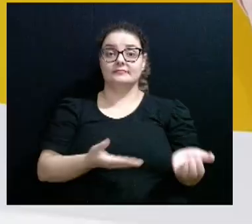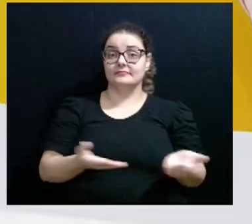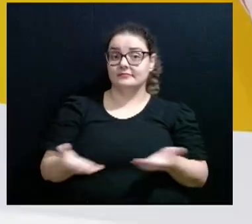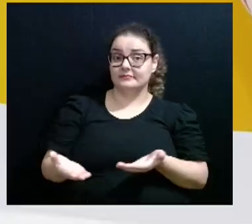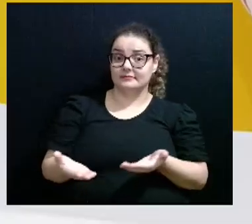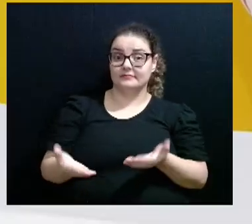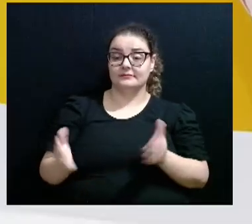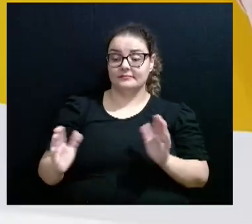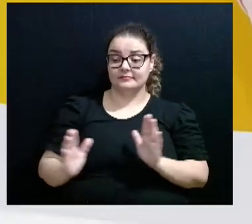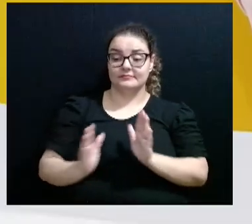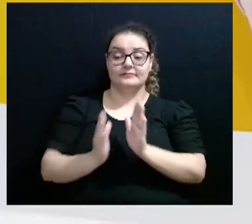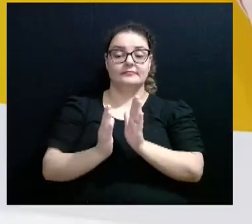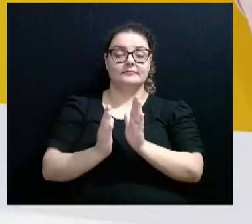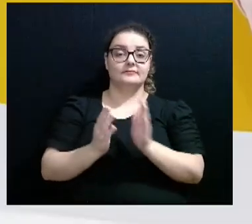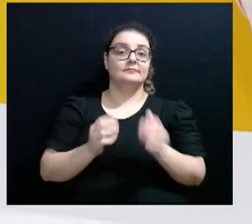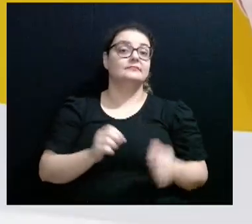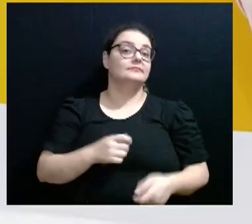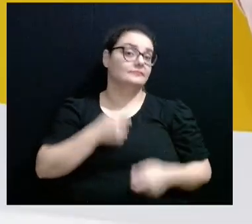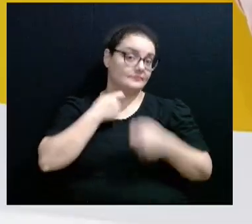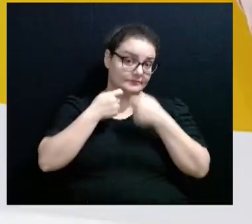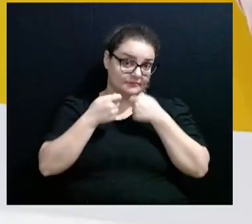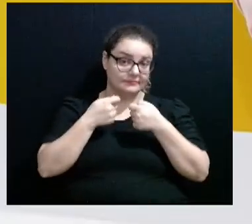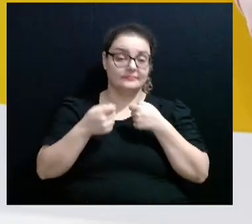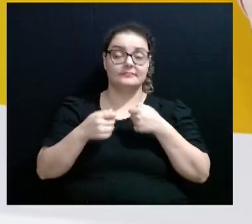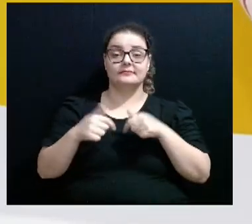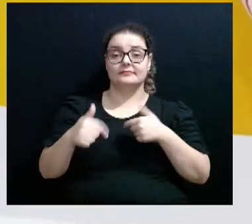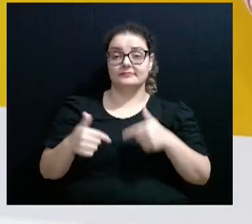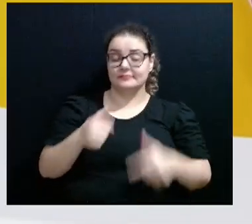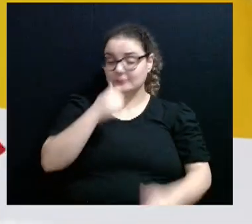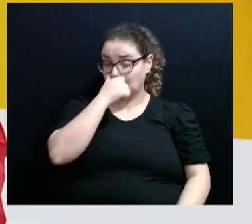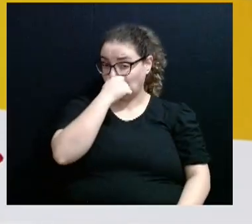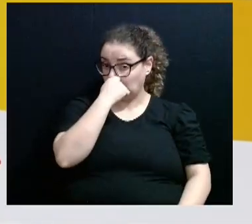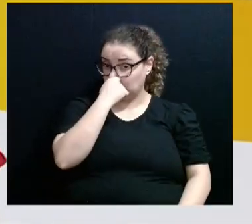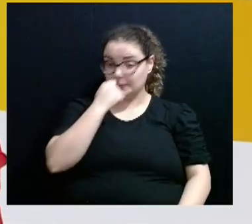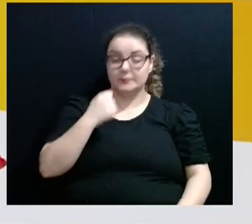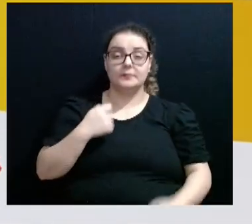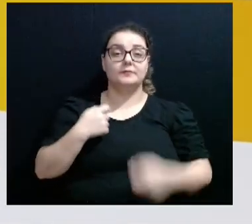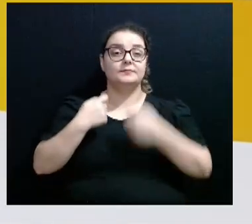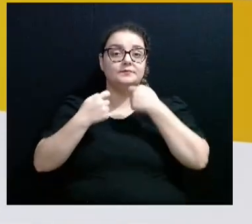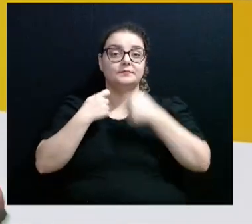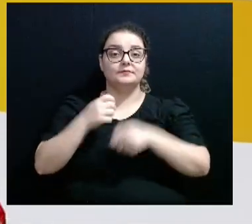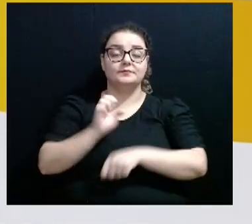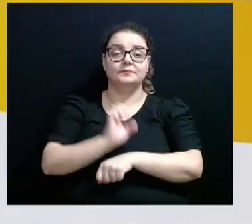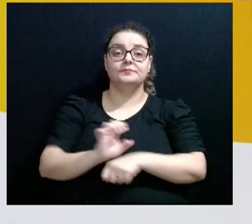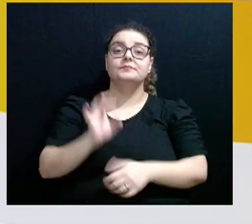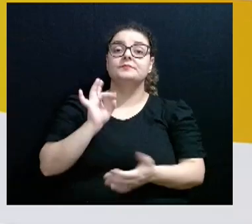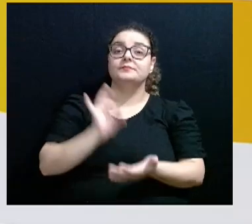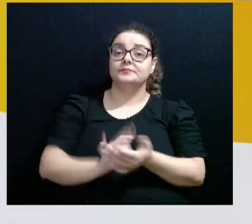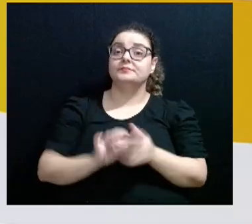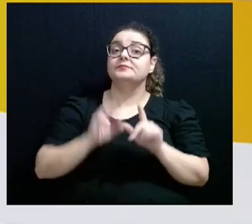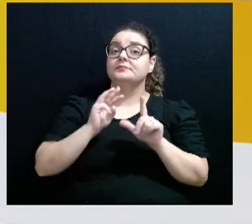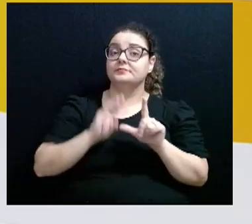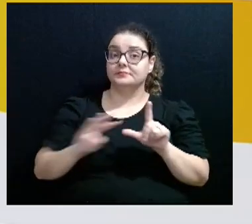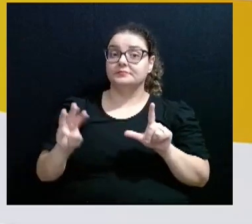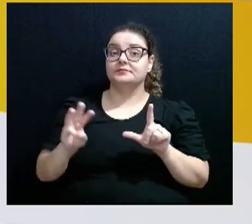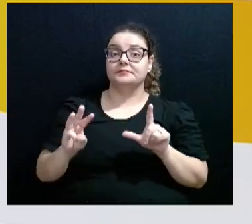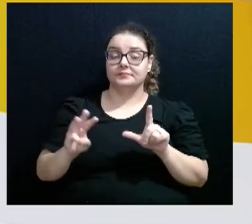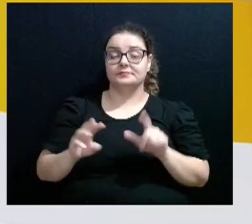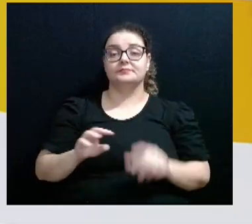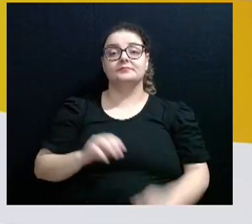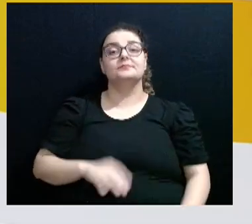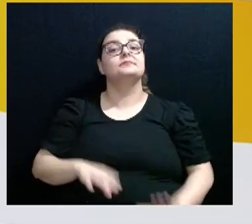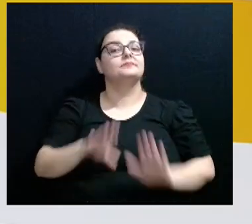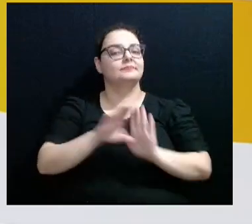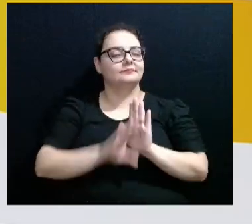uma entrevista de emprego, entrevista de estágio. Então, realmente, essa plataforma, esse programa, ele é muito